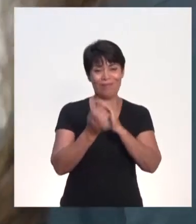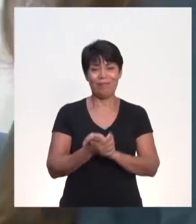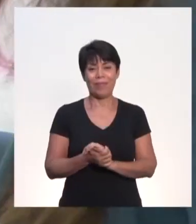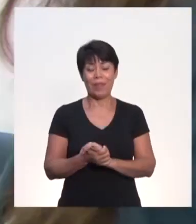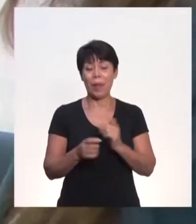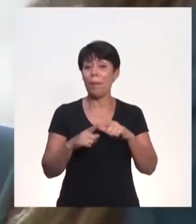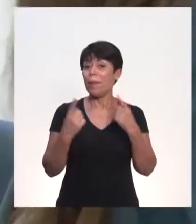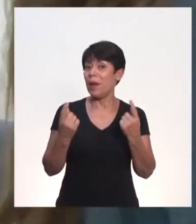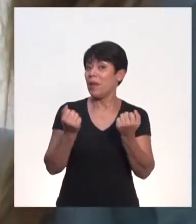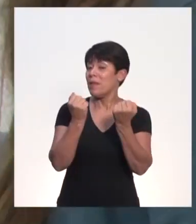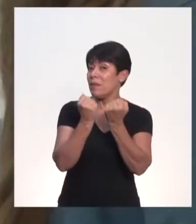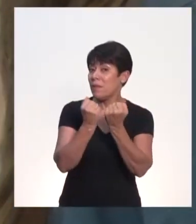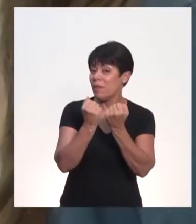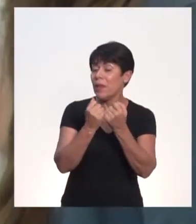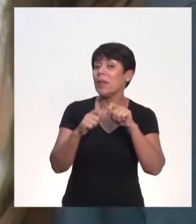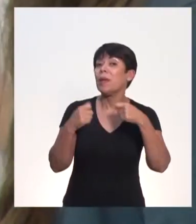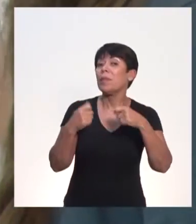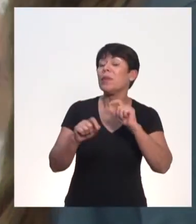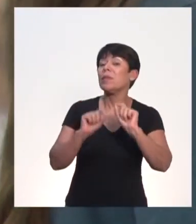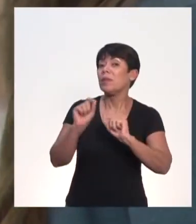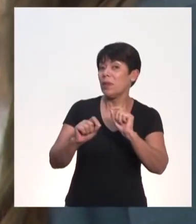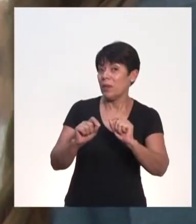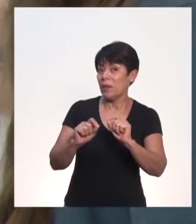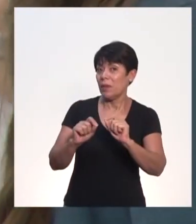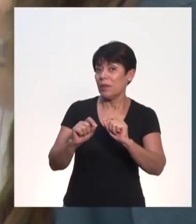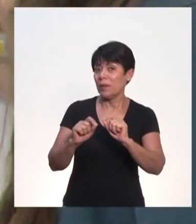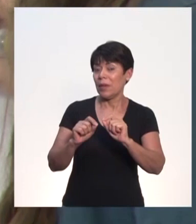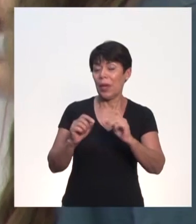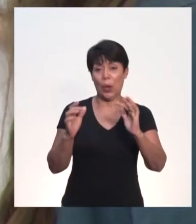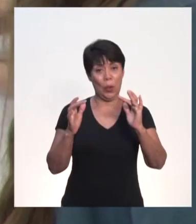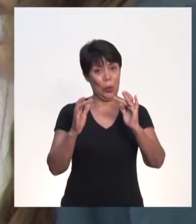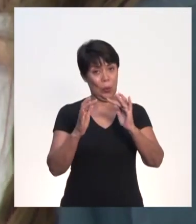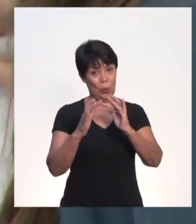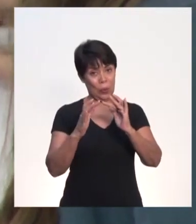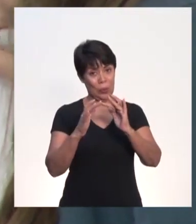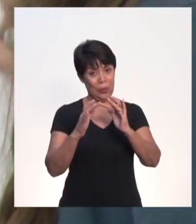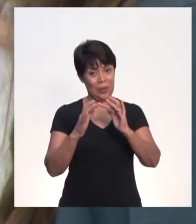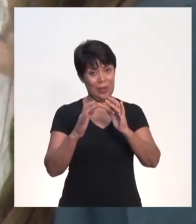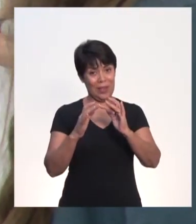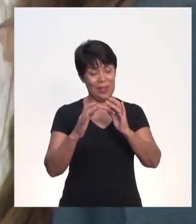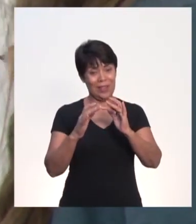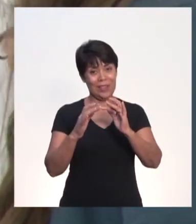Mas essa defesa precisa do quê? Contato